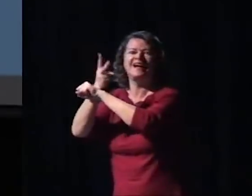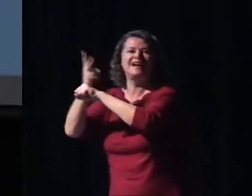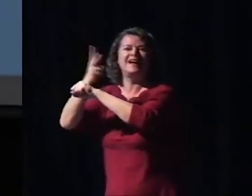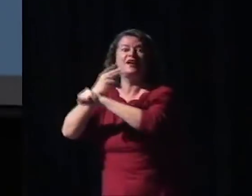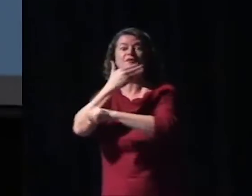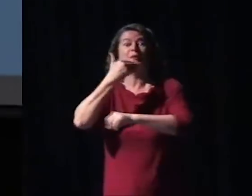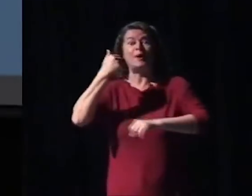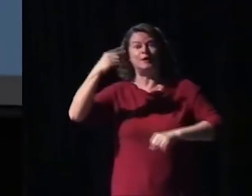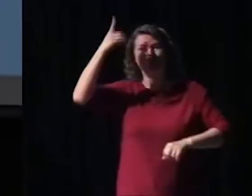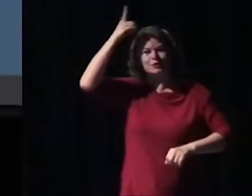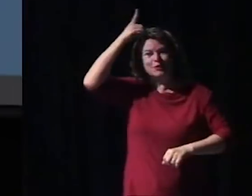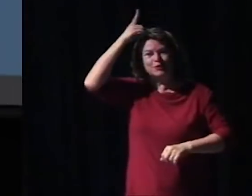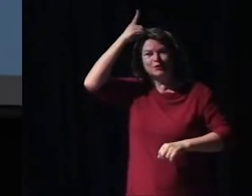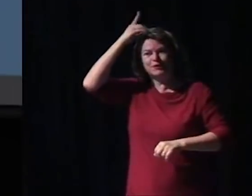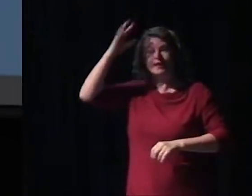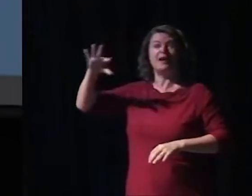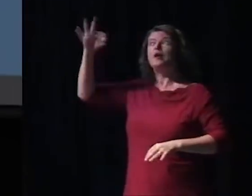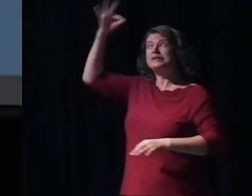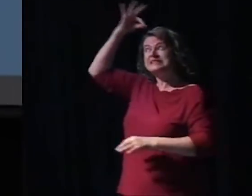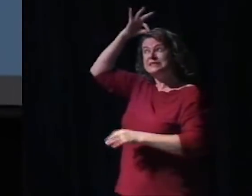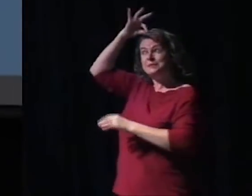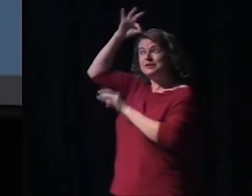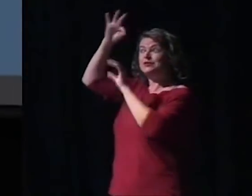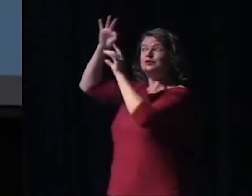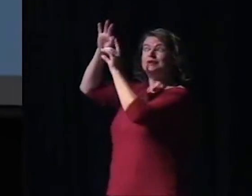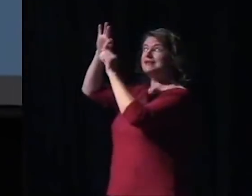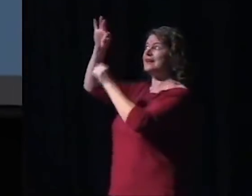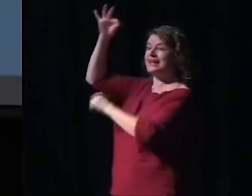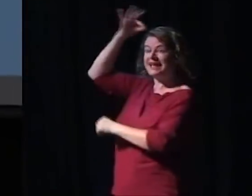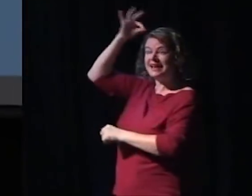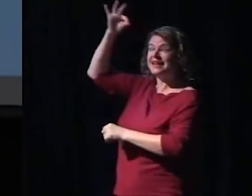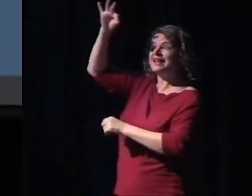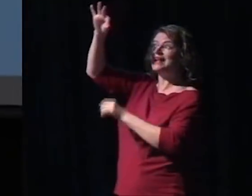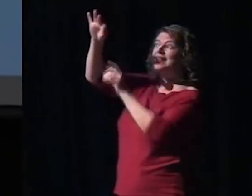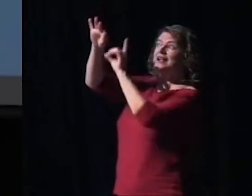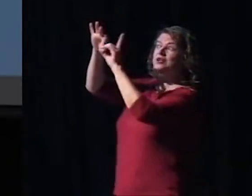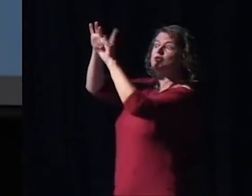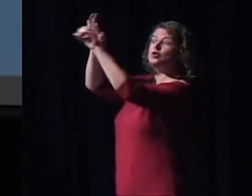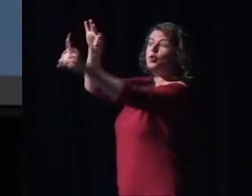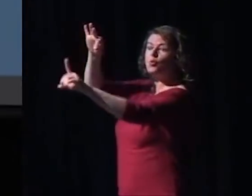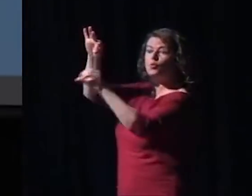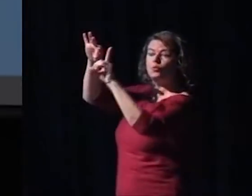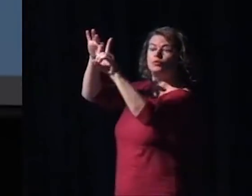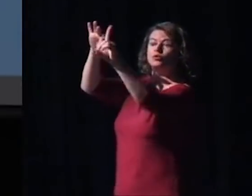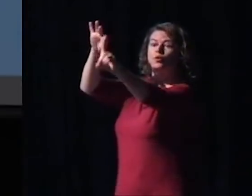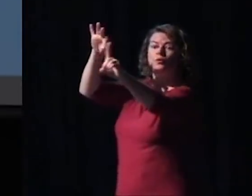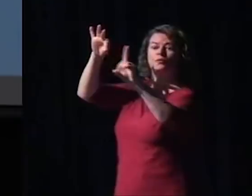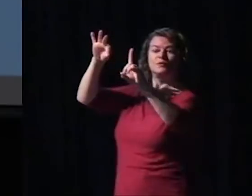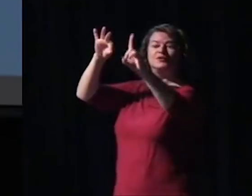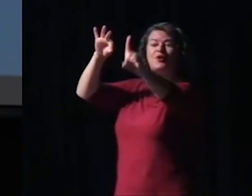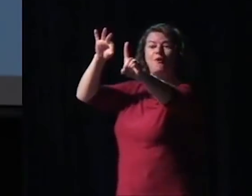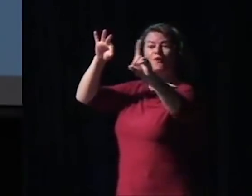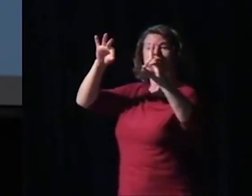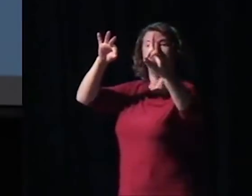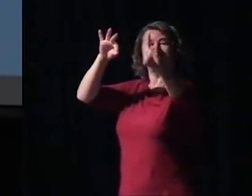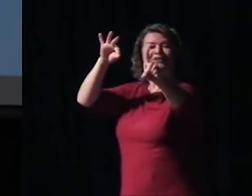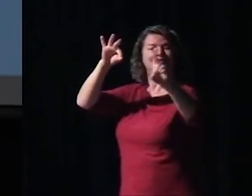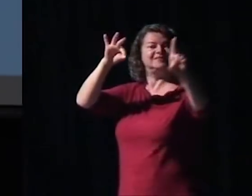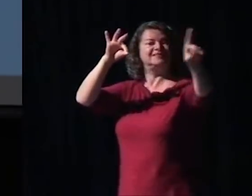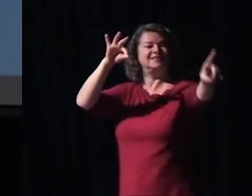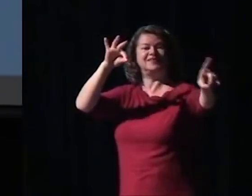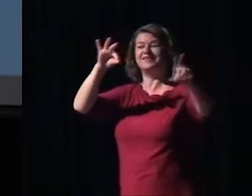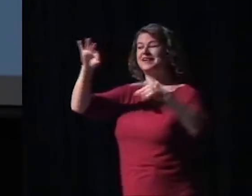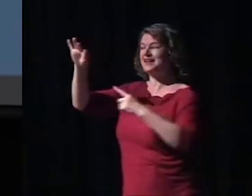de Deus. A uns pelo Espírito é dado o dom de profetizar, a outros pelo